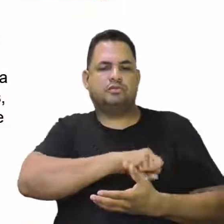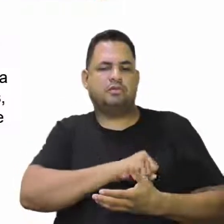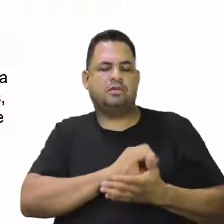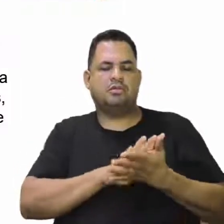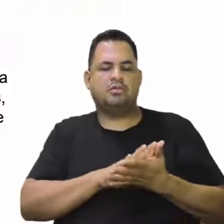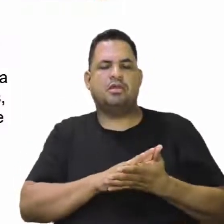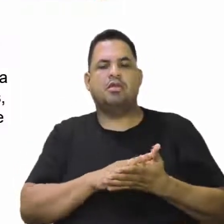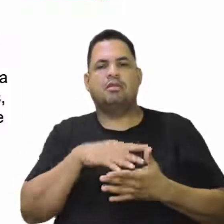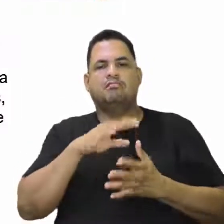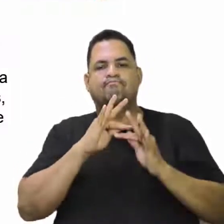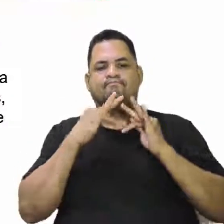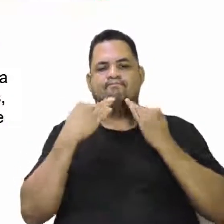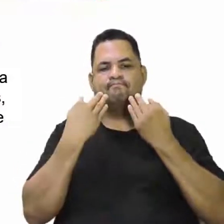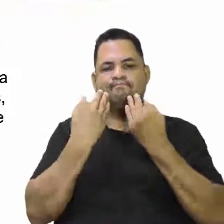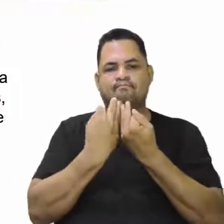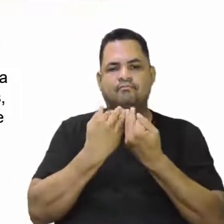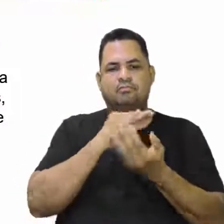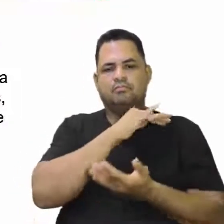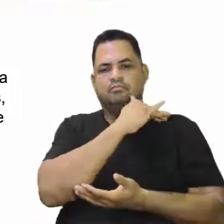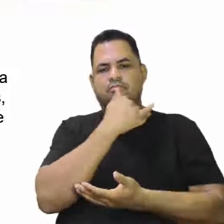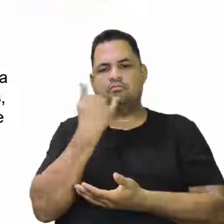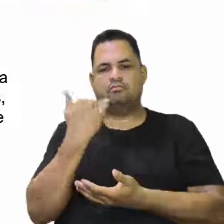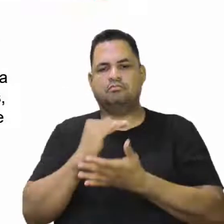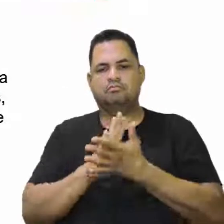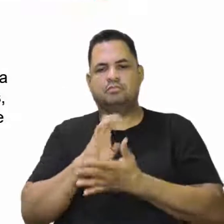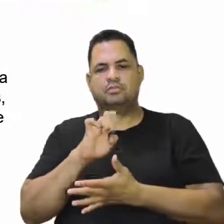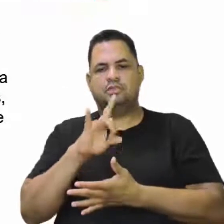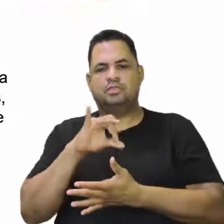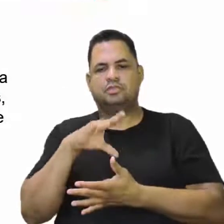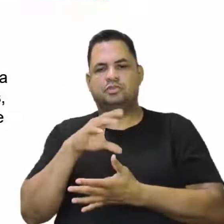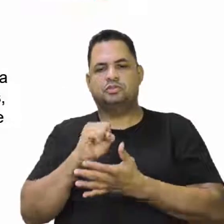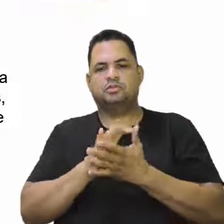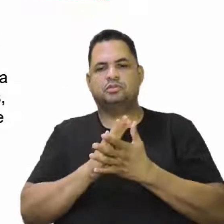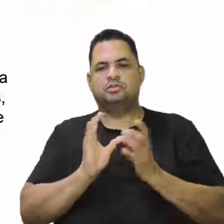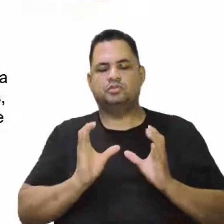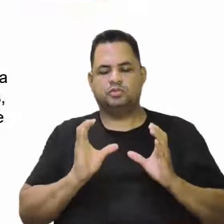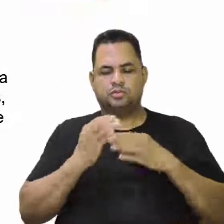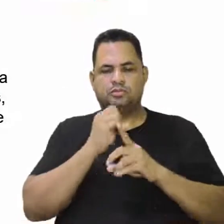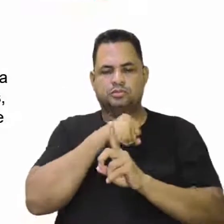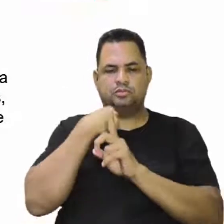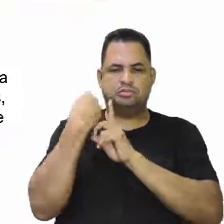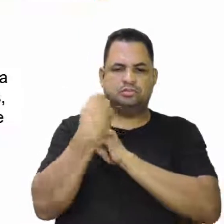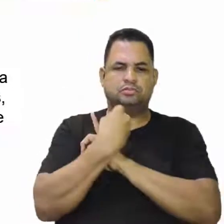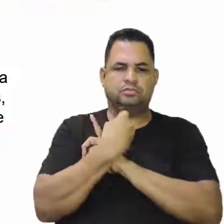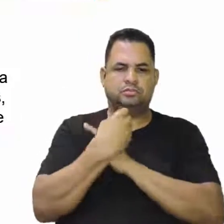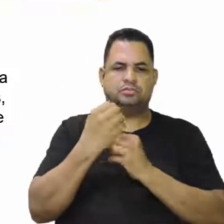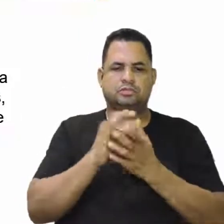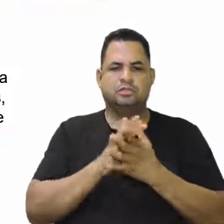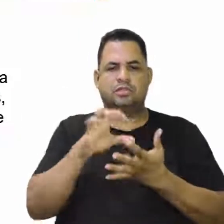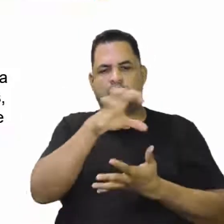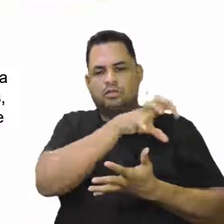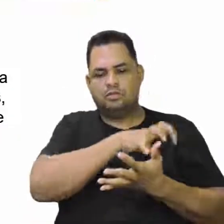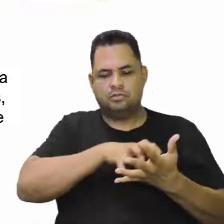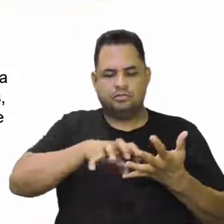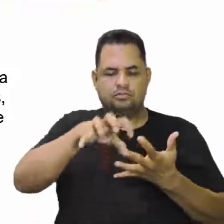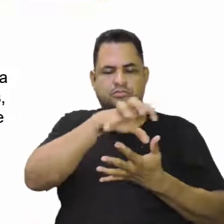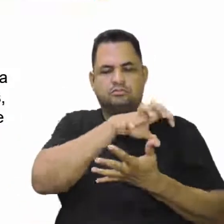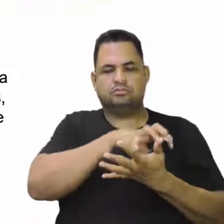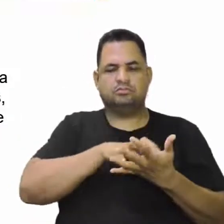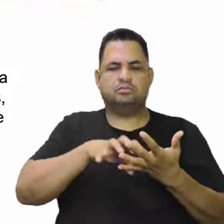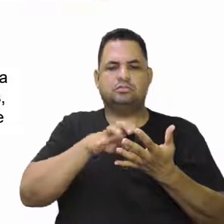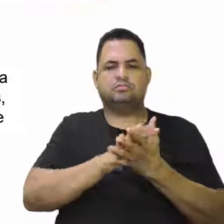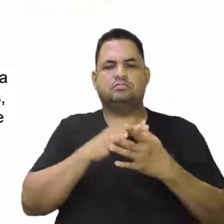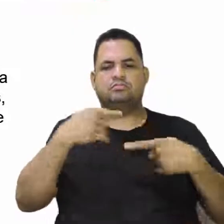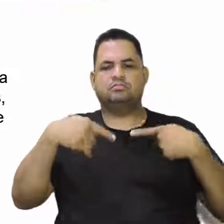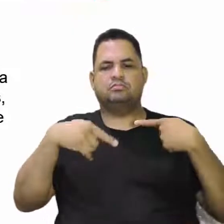a família, a morte, os espíritos, as classes sociais, a revolução,